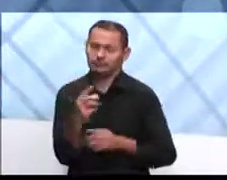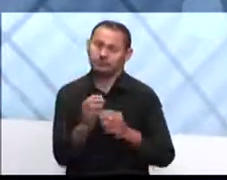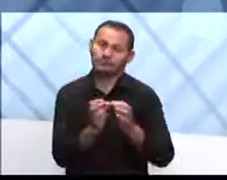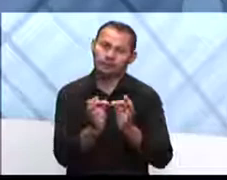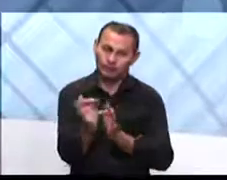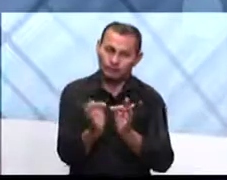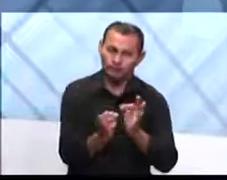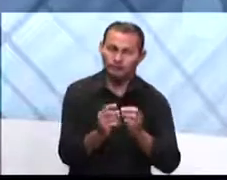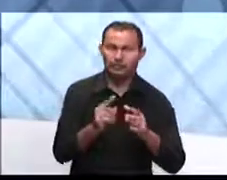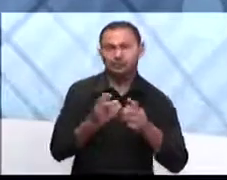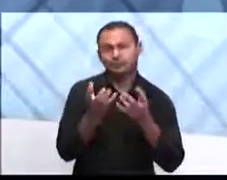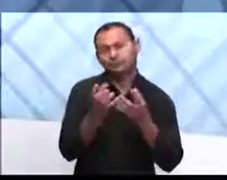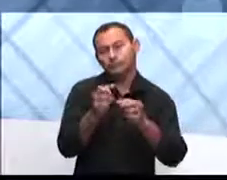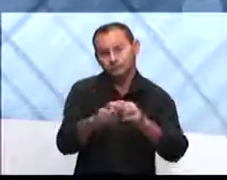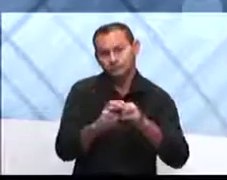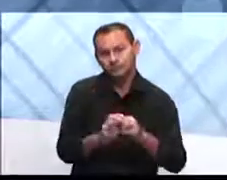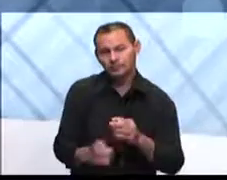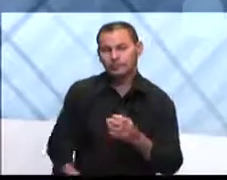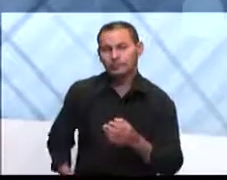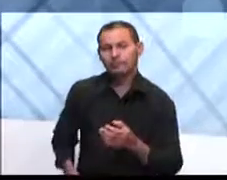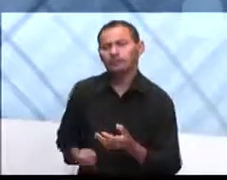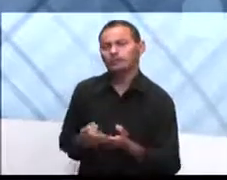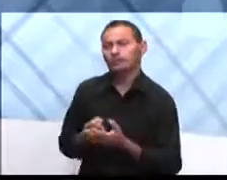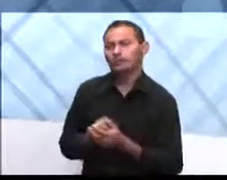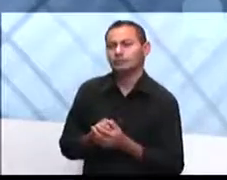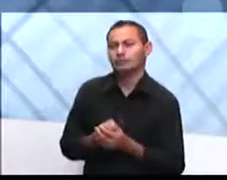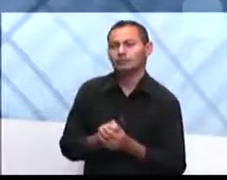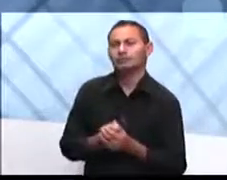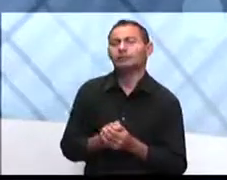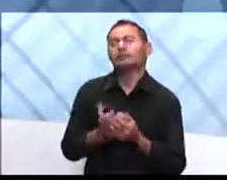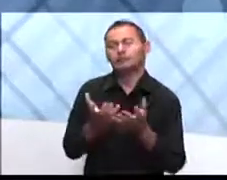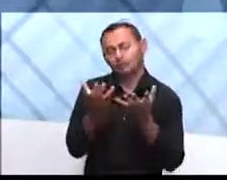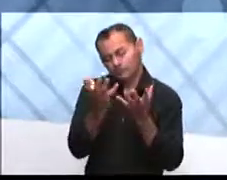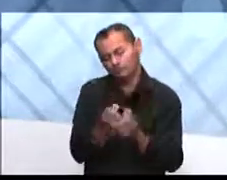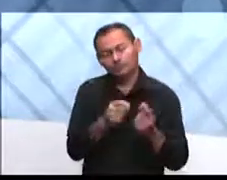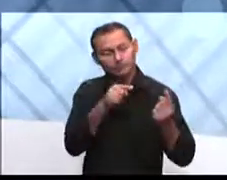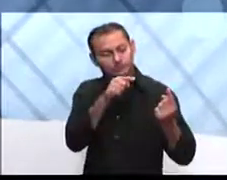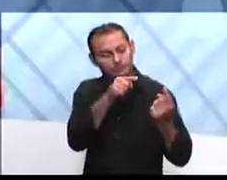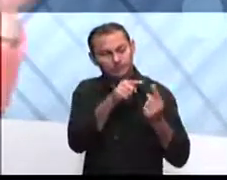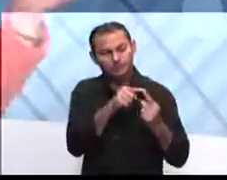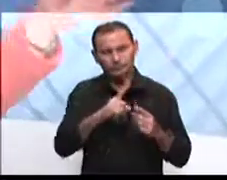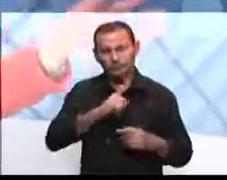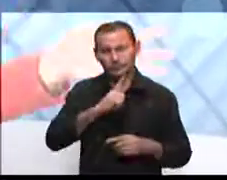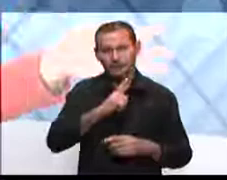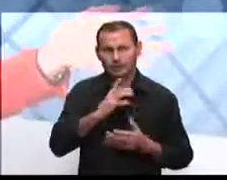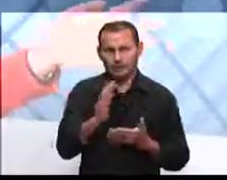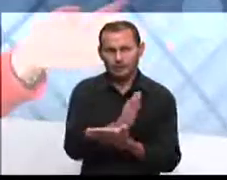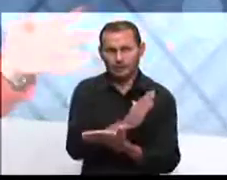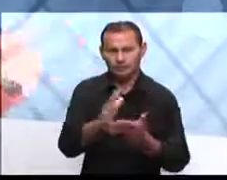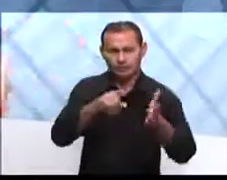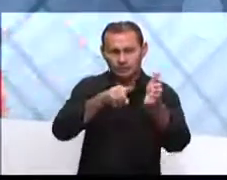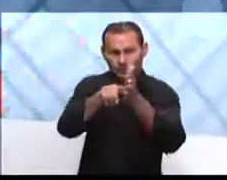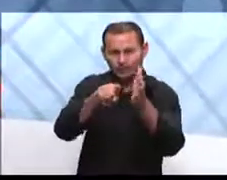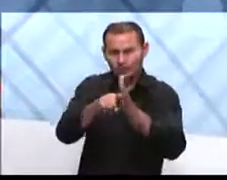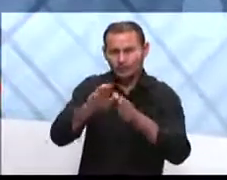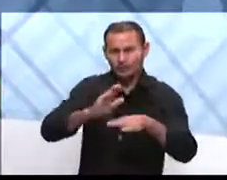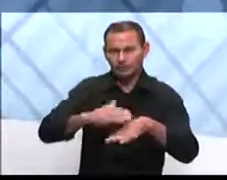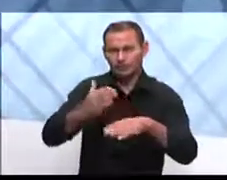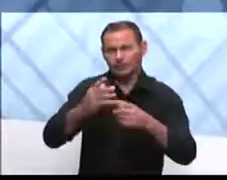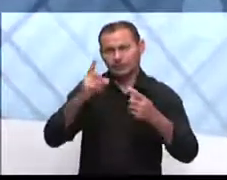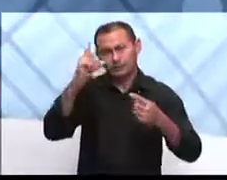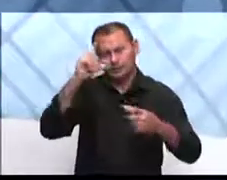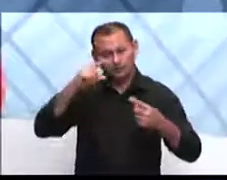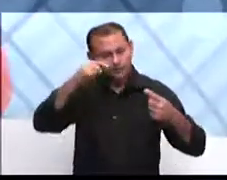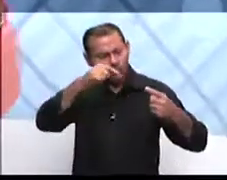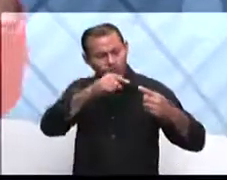mas contanto que cumpra com os objetivos, tá? Existem ali algumas perguntas, mas